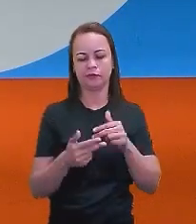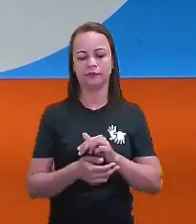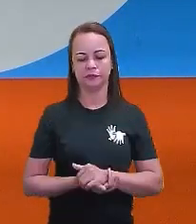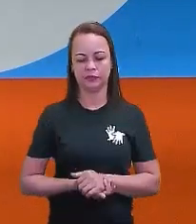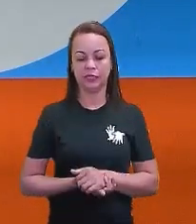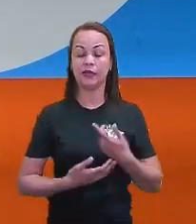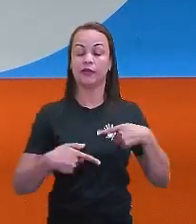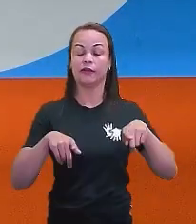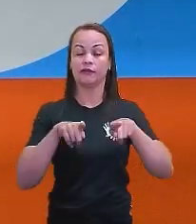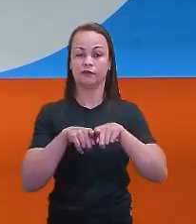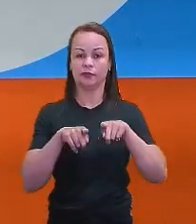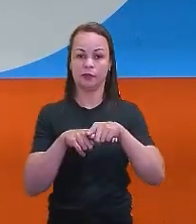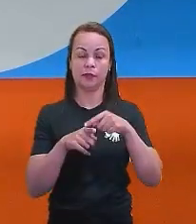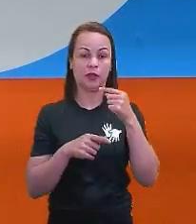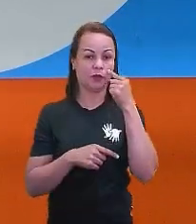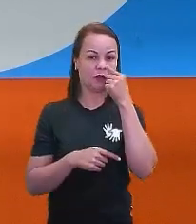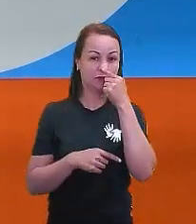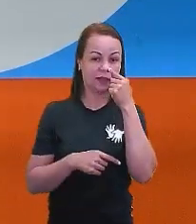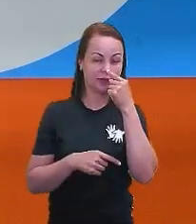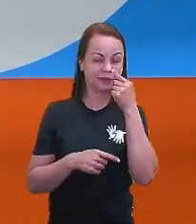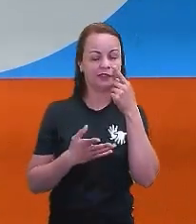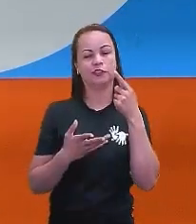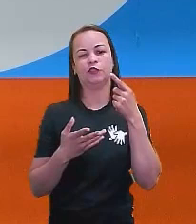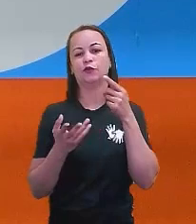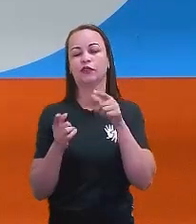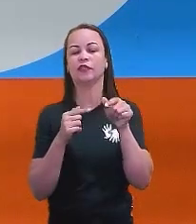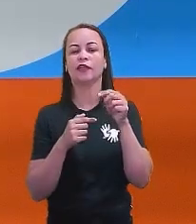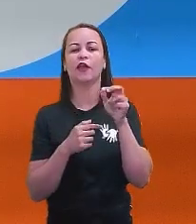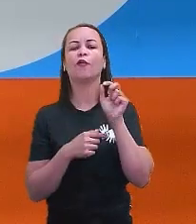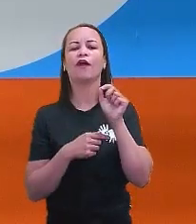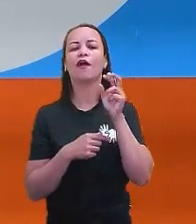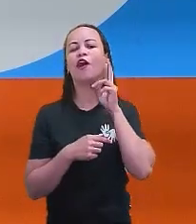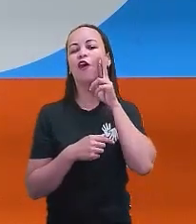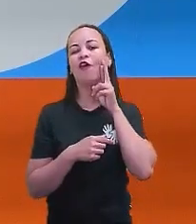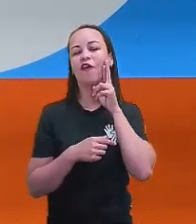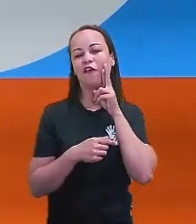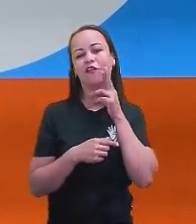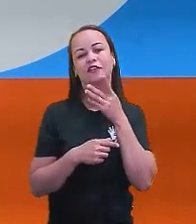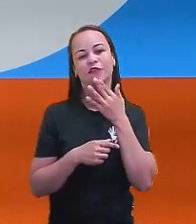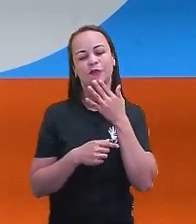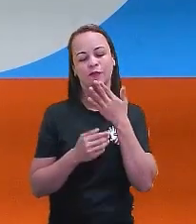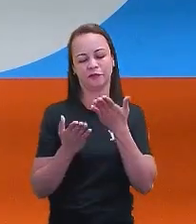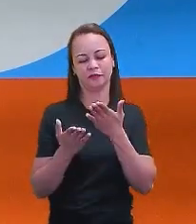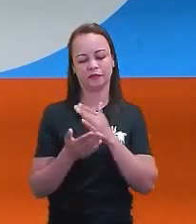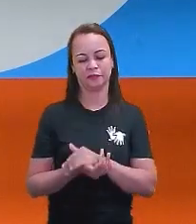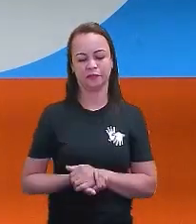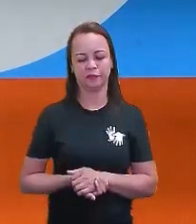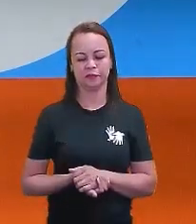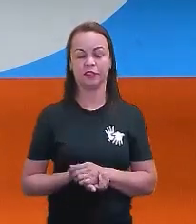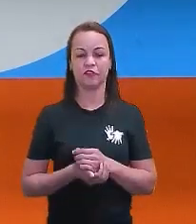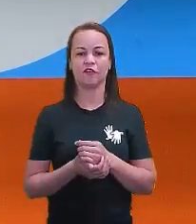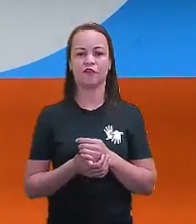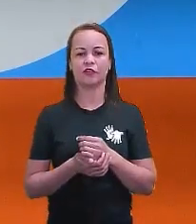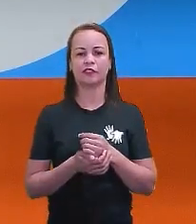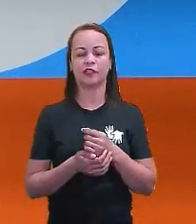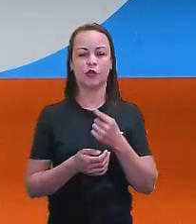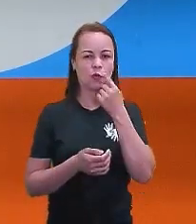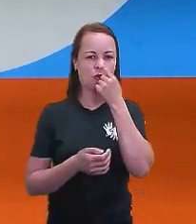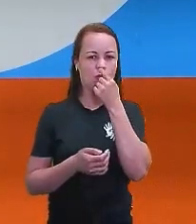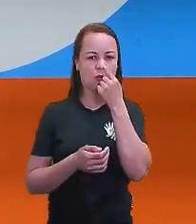o narizinho, que é rosa, né? O narizinho do coelho é rosa. Eu vou fazer um coração aqui, né? Um coraçãozinho